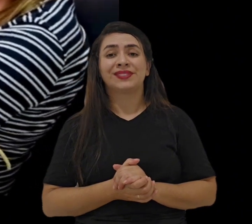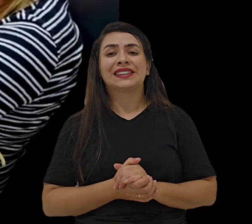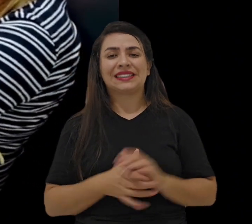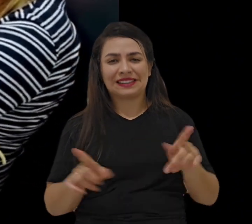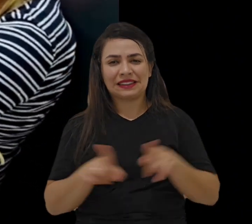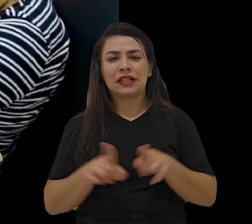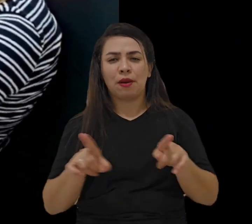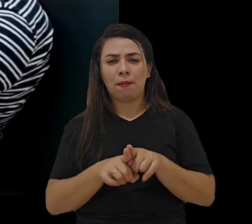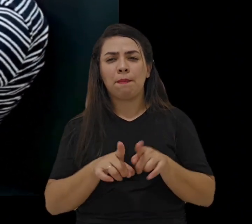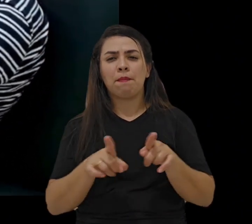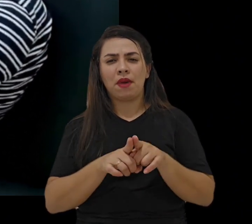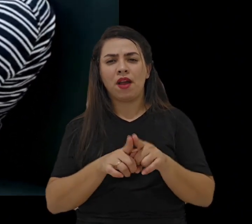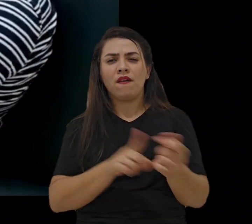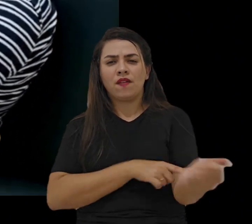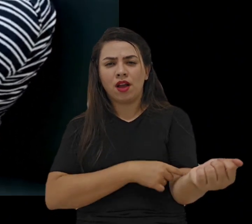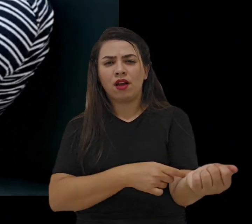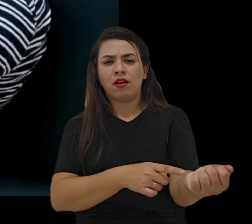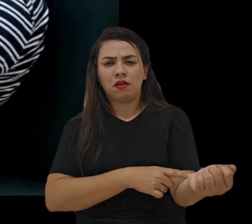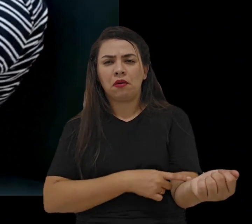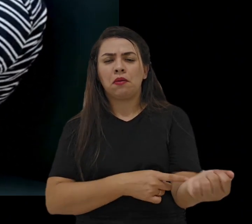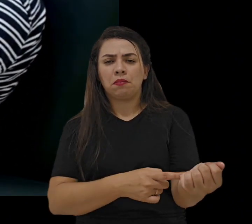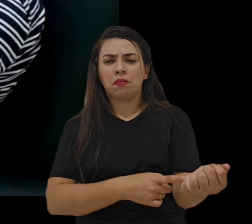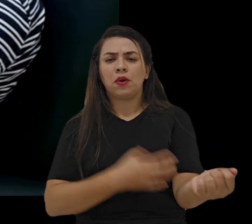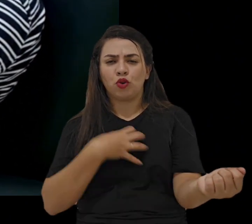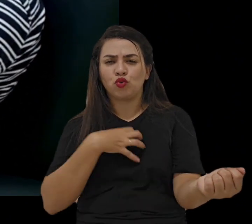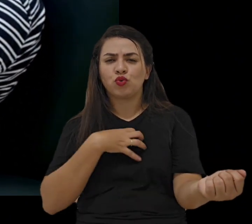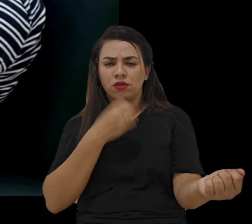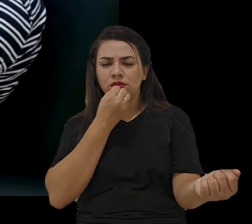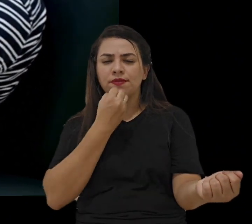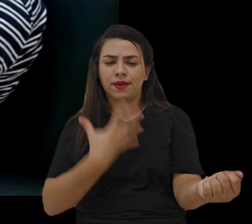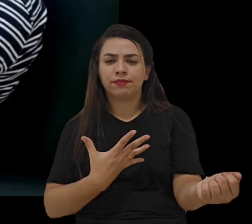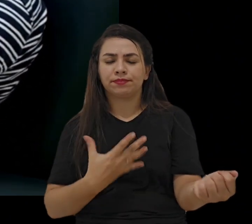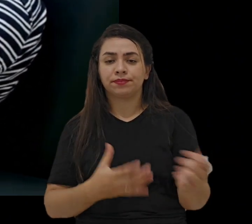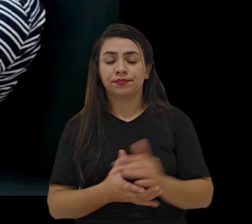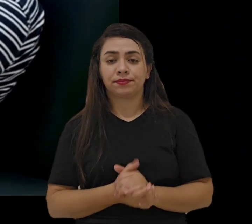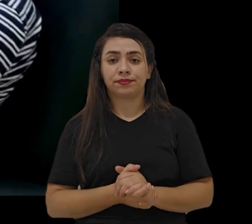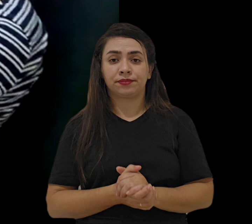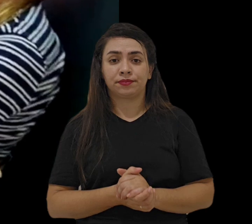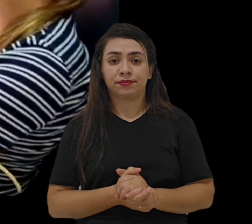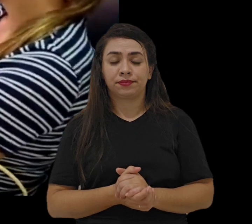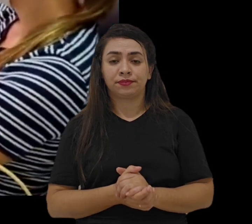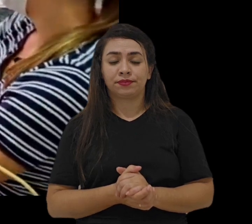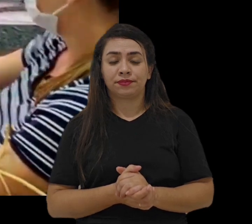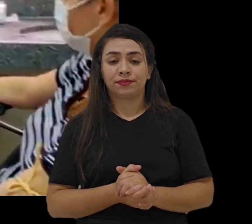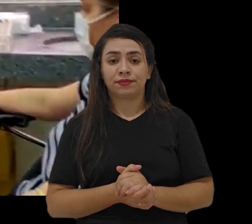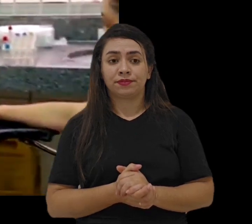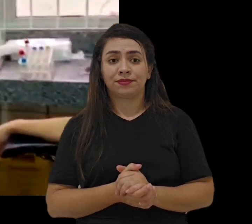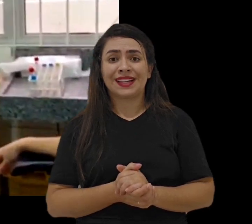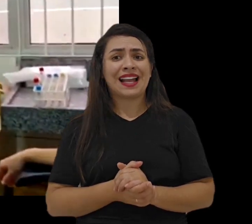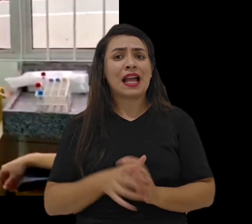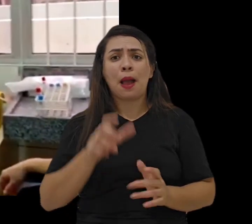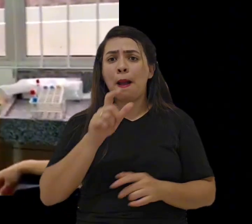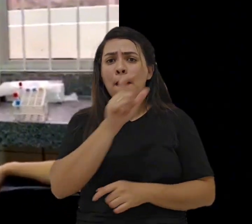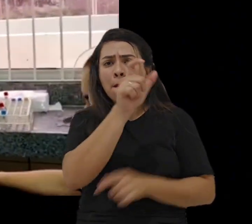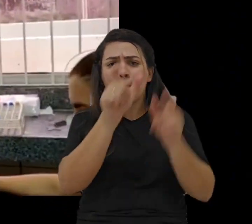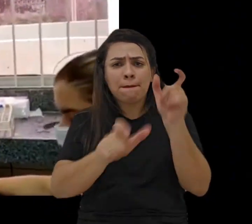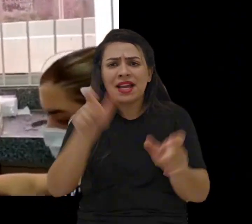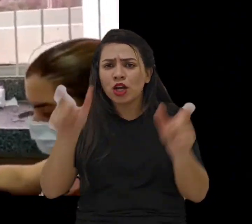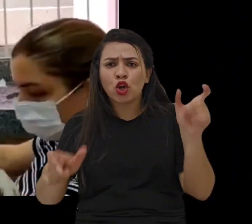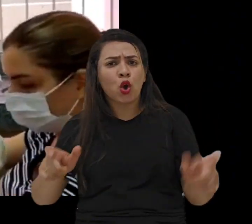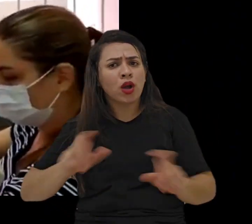boas é essa daqui, ó. Dá pra gente sentir bem, tá? Gente, a anatomia é muito diferente de uma pessoa para outra, tá? Por